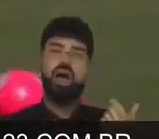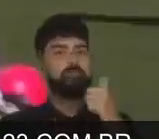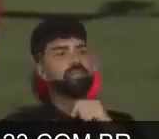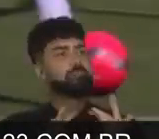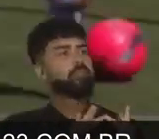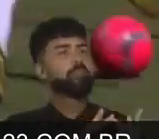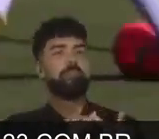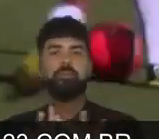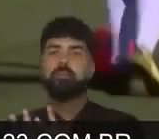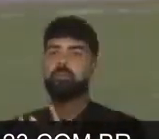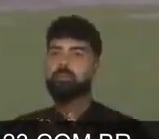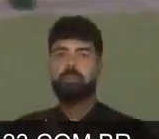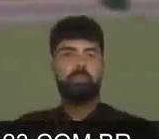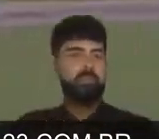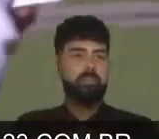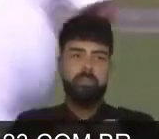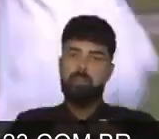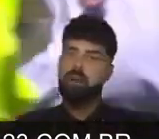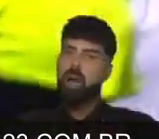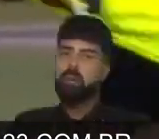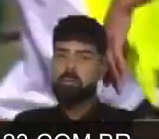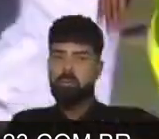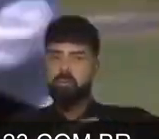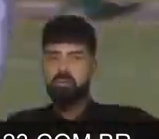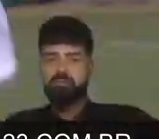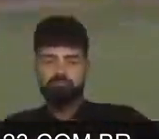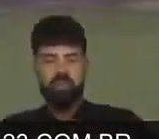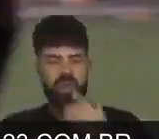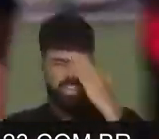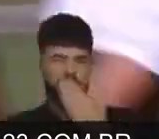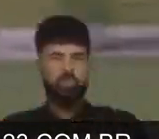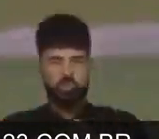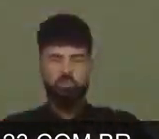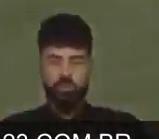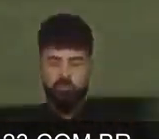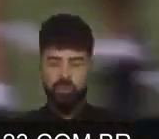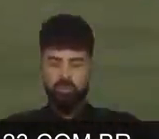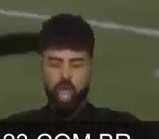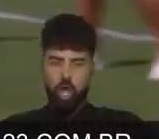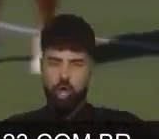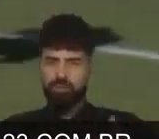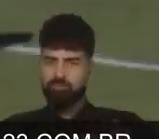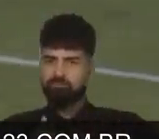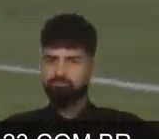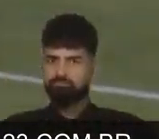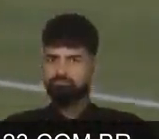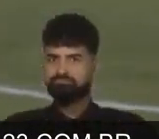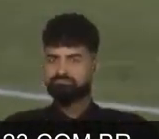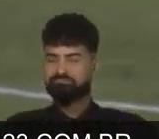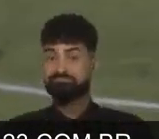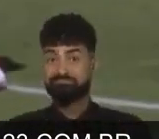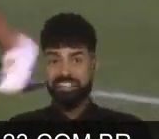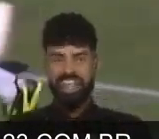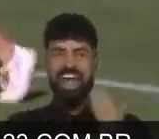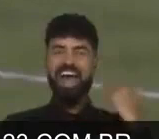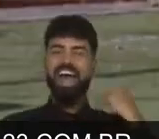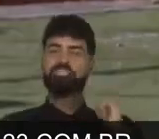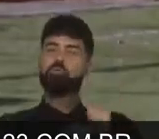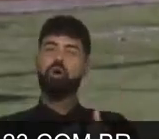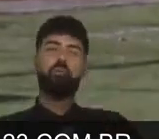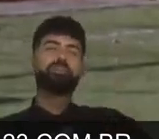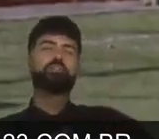essa conexão ela vai sendo difundida para as próximas gerações. Eu acho que é um efeito cascata. De esporte proibido à